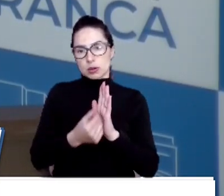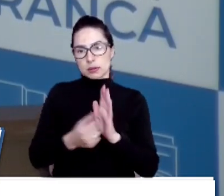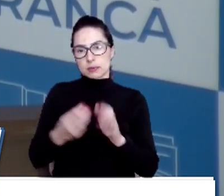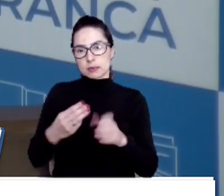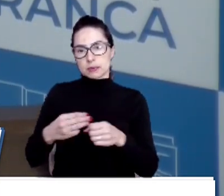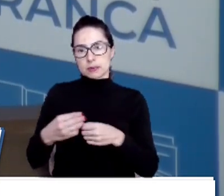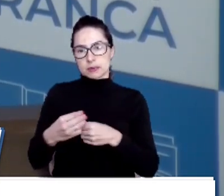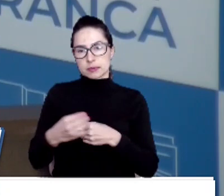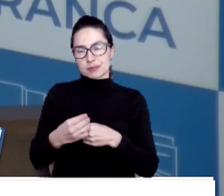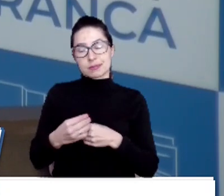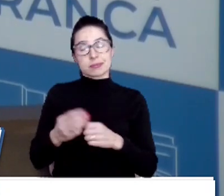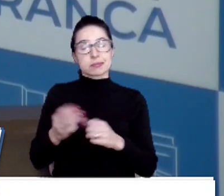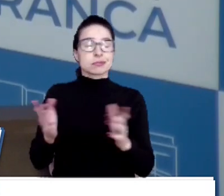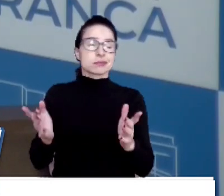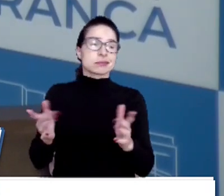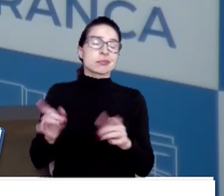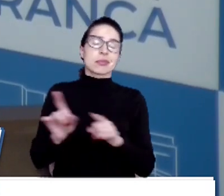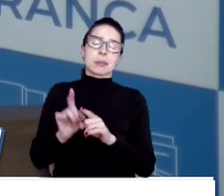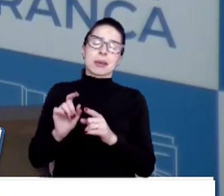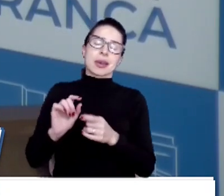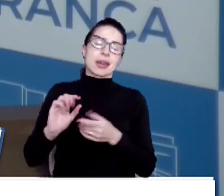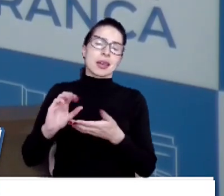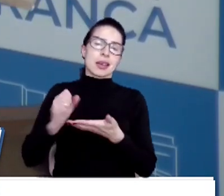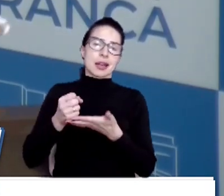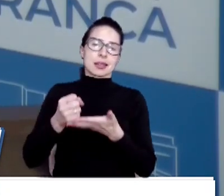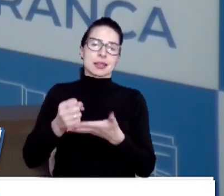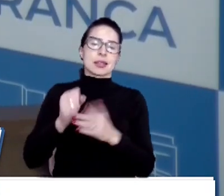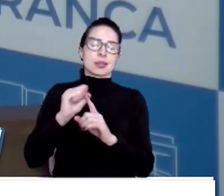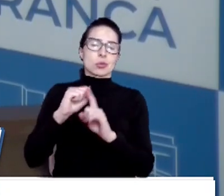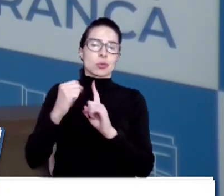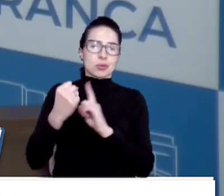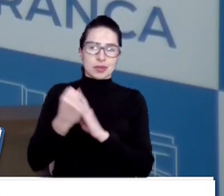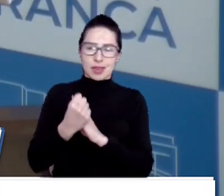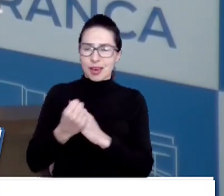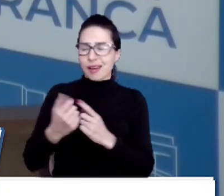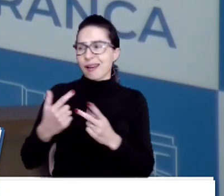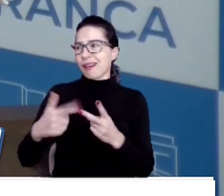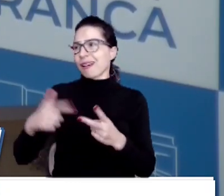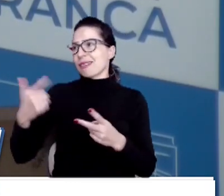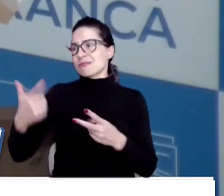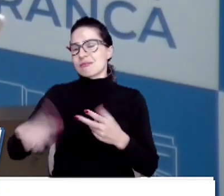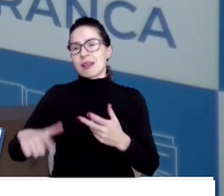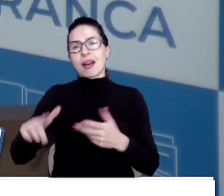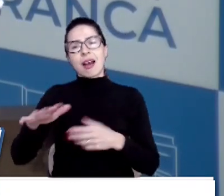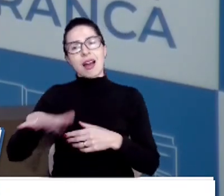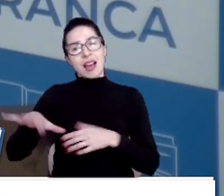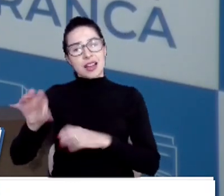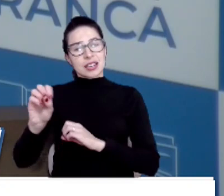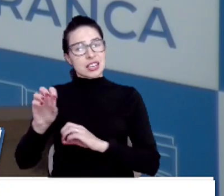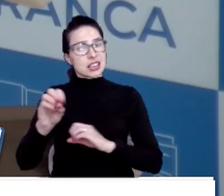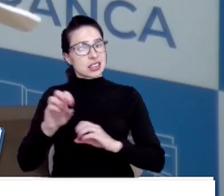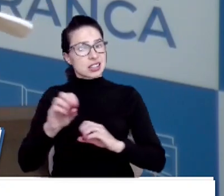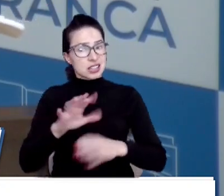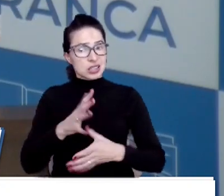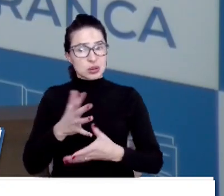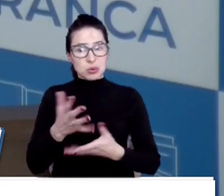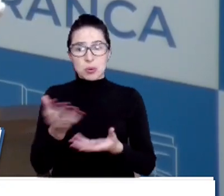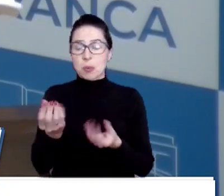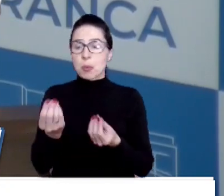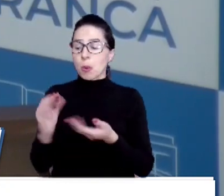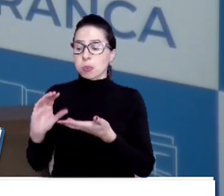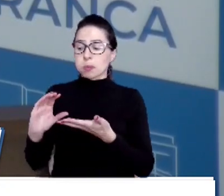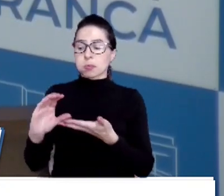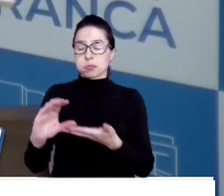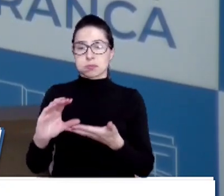sem contar a assistência social sem contar a área da Educação que além tem os recursos